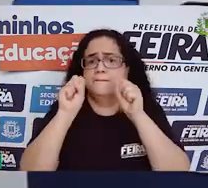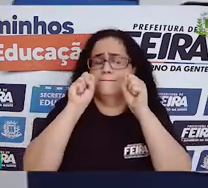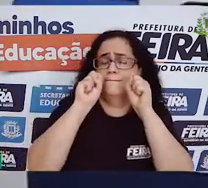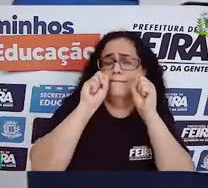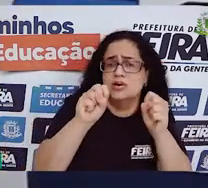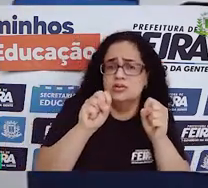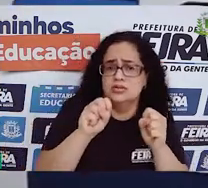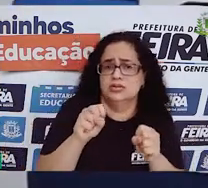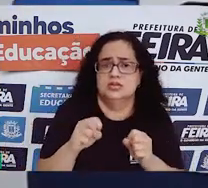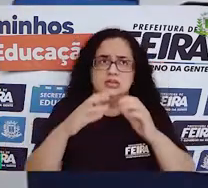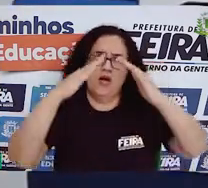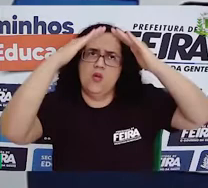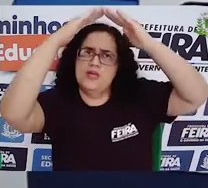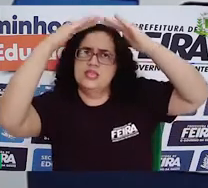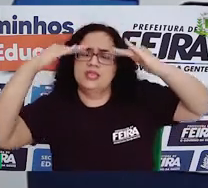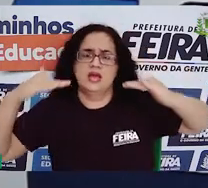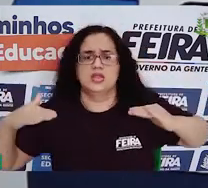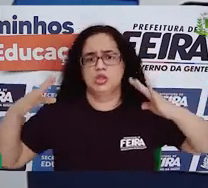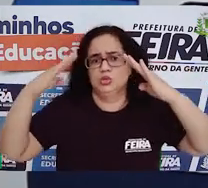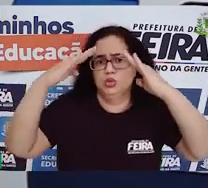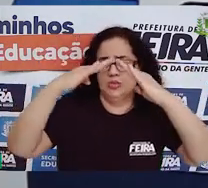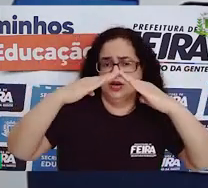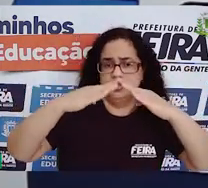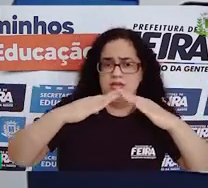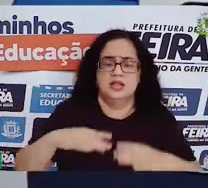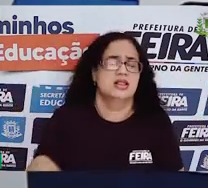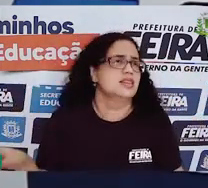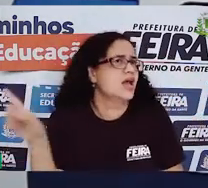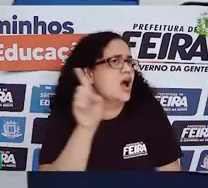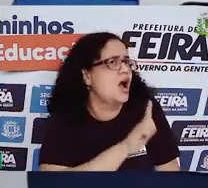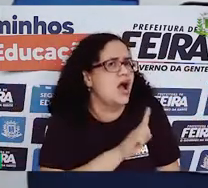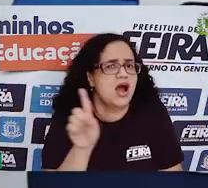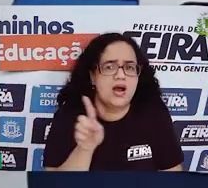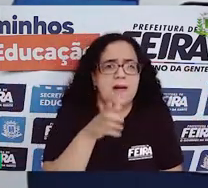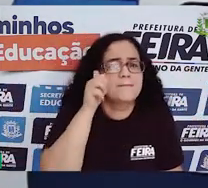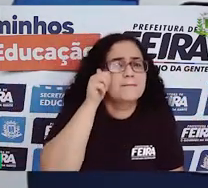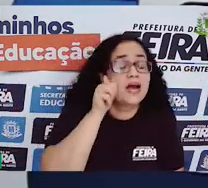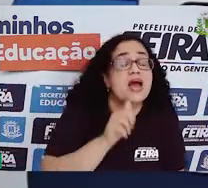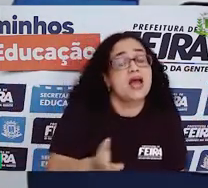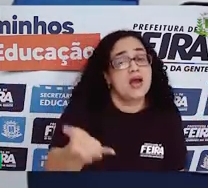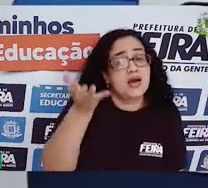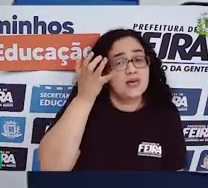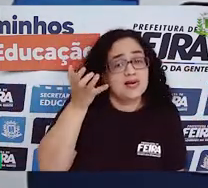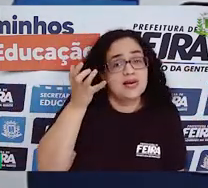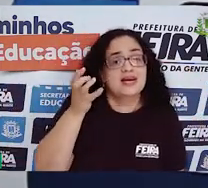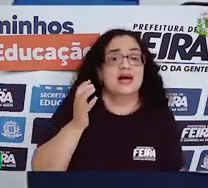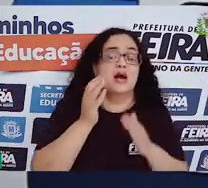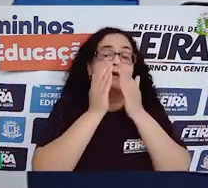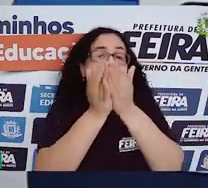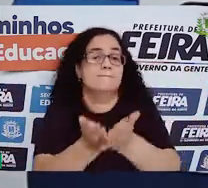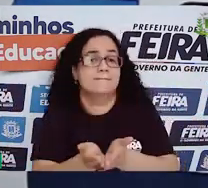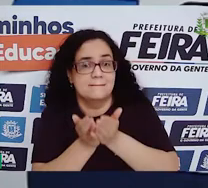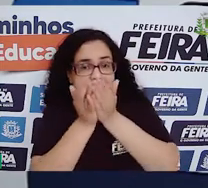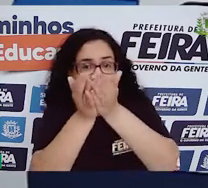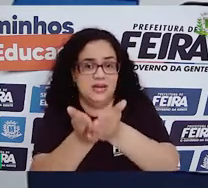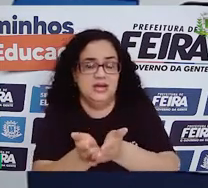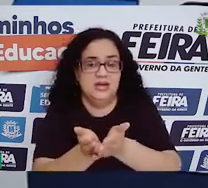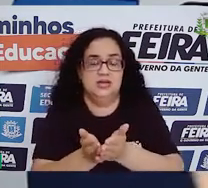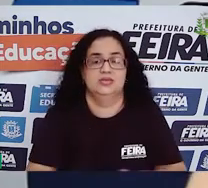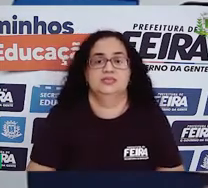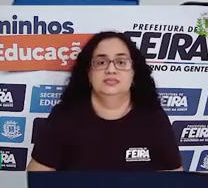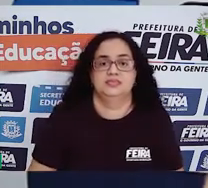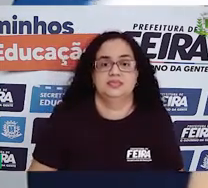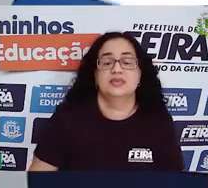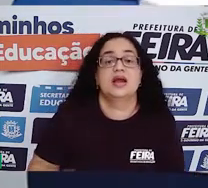ser o teto de uma casa. Não, menina, eu quero ser um barco.